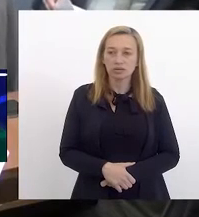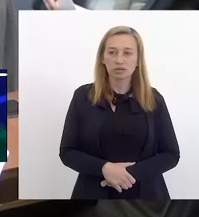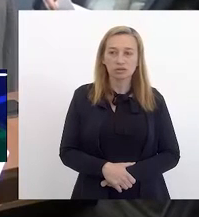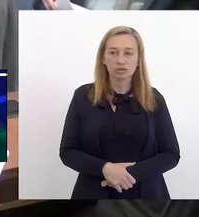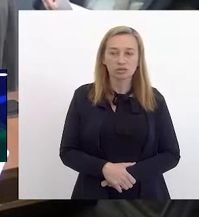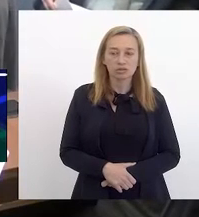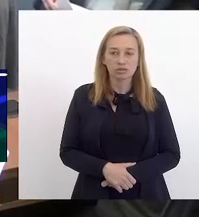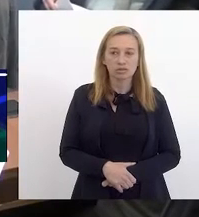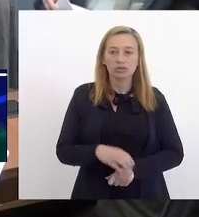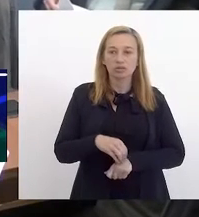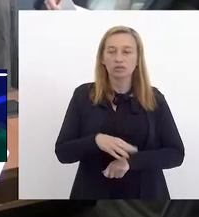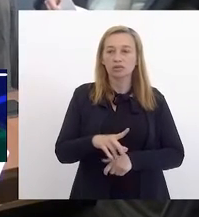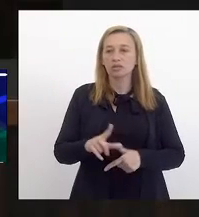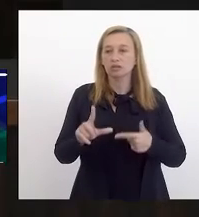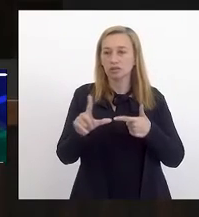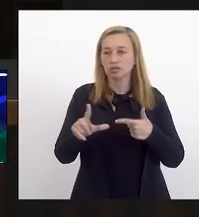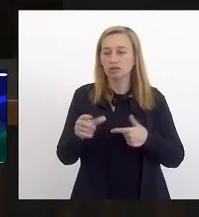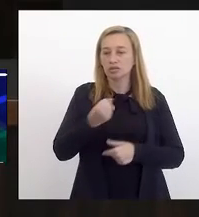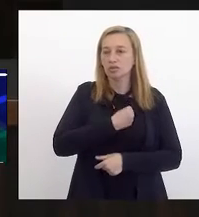Bernardo. Indicação Legislativa número